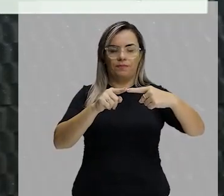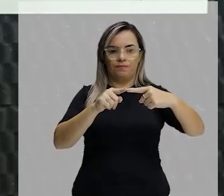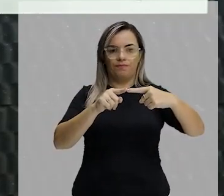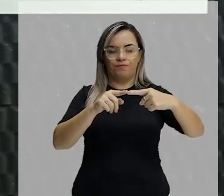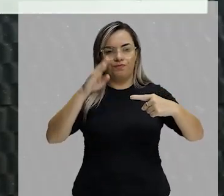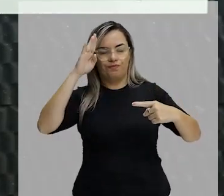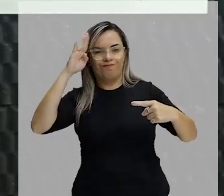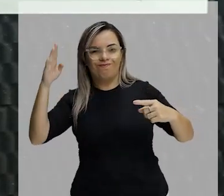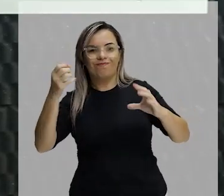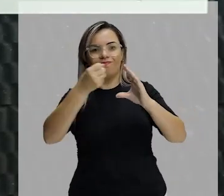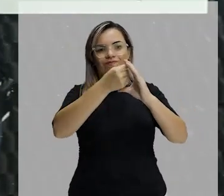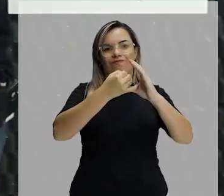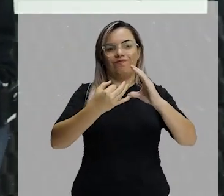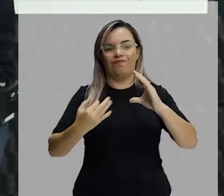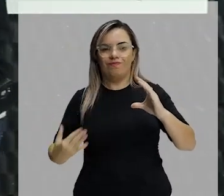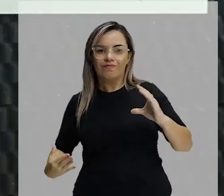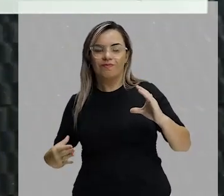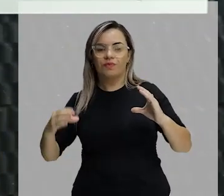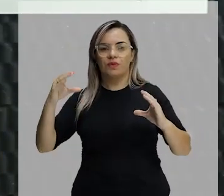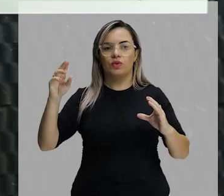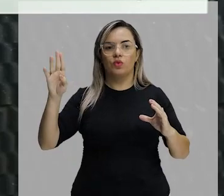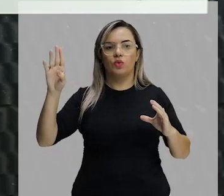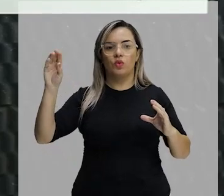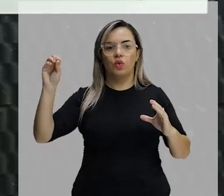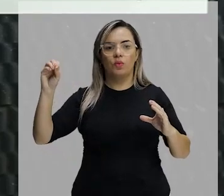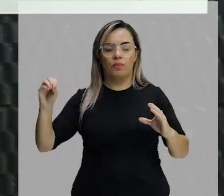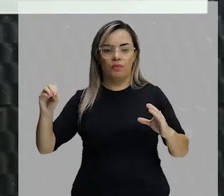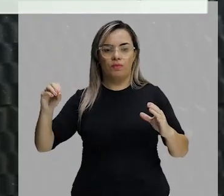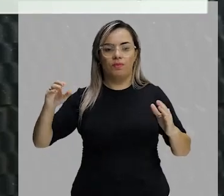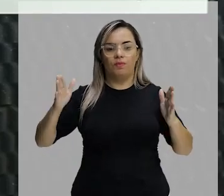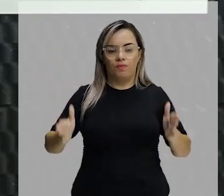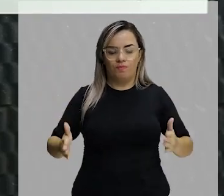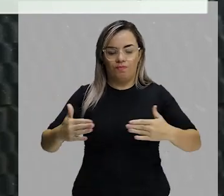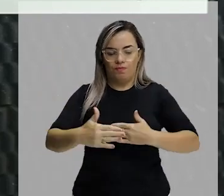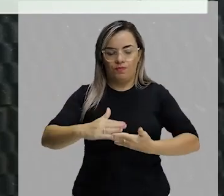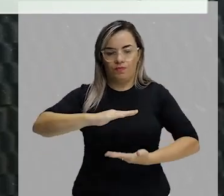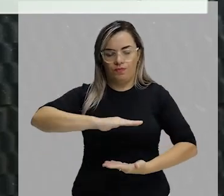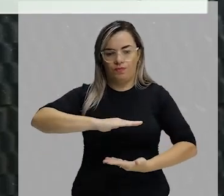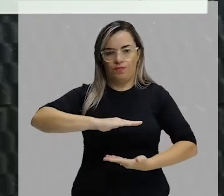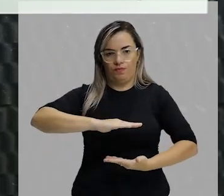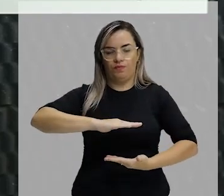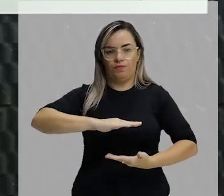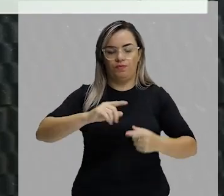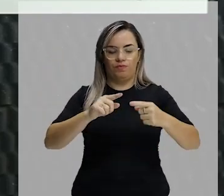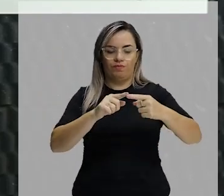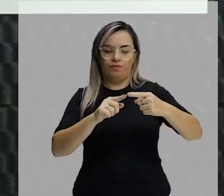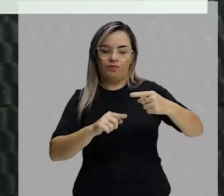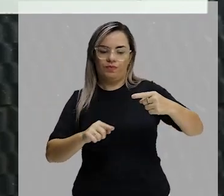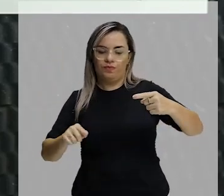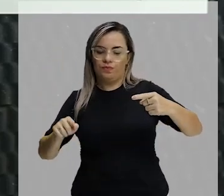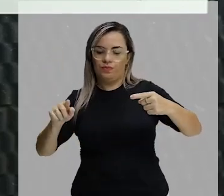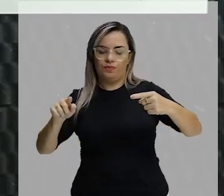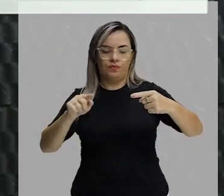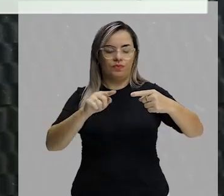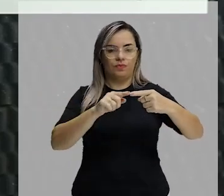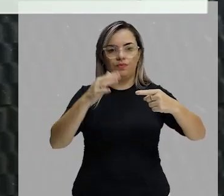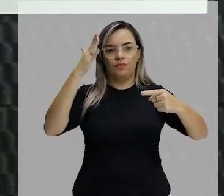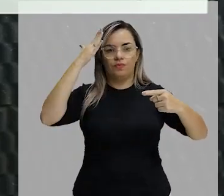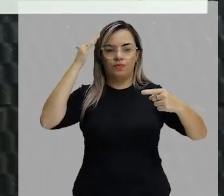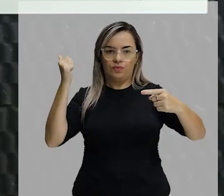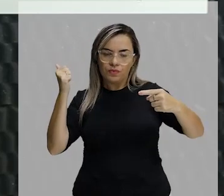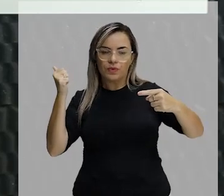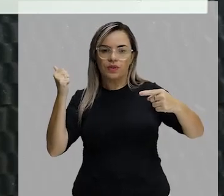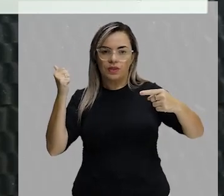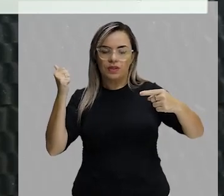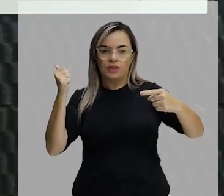principal característica do cubo, tá? As faces são formadas por quadrados. E a gente sabe que o quadrado tem